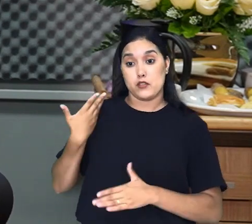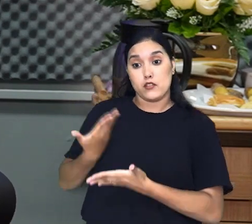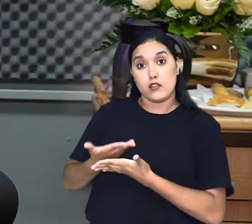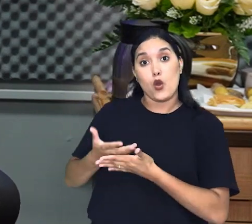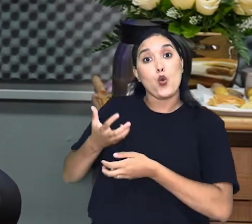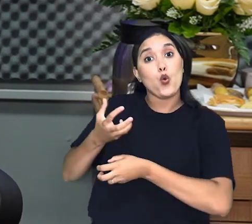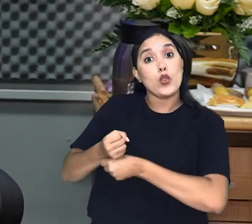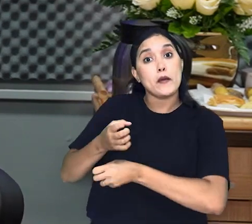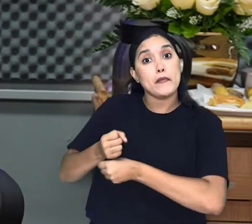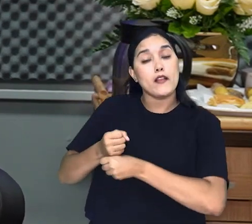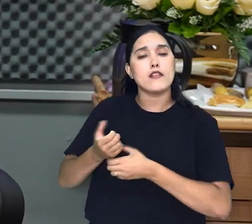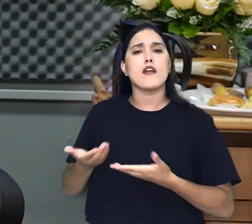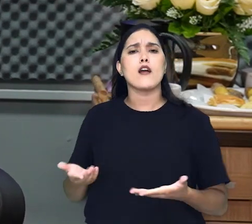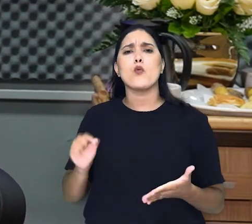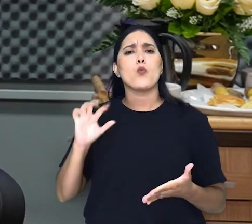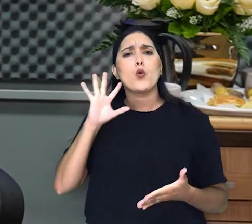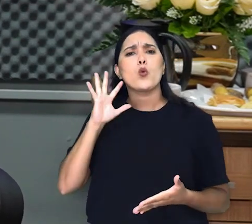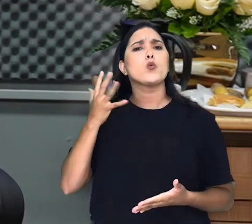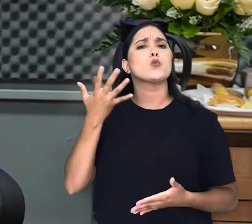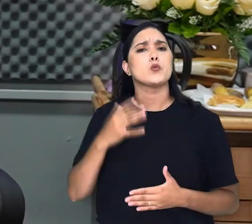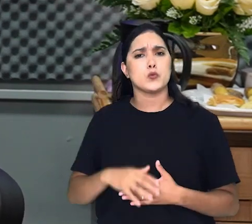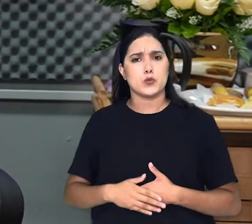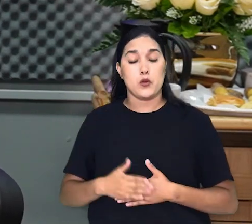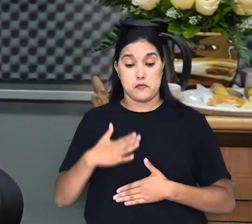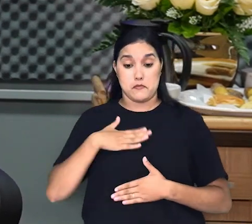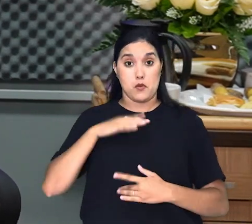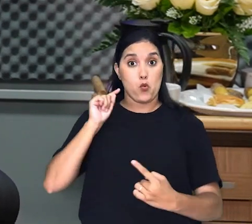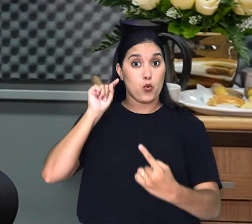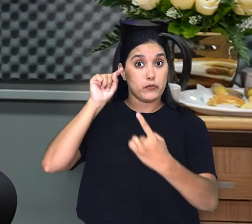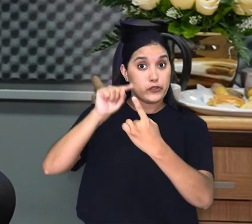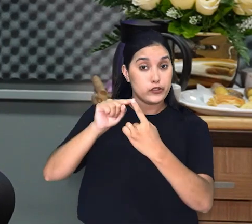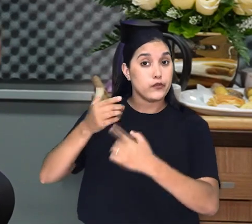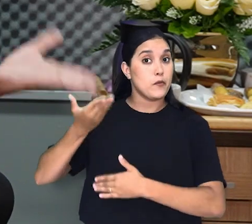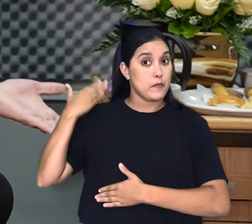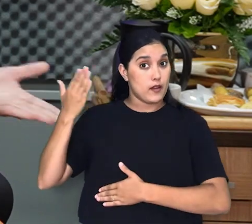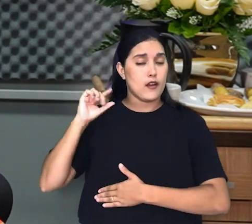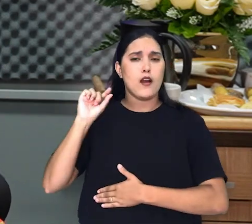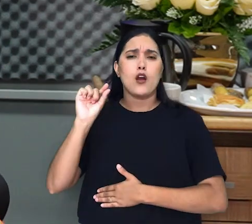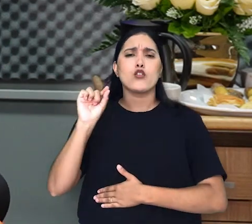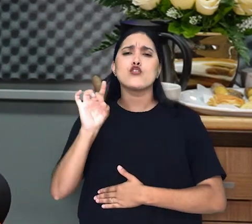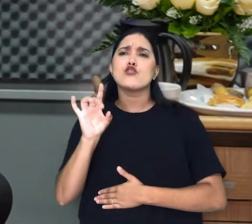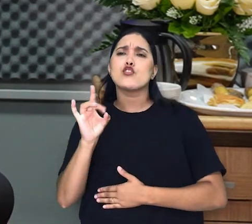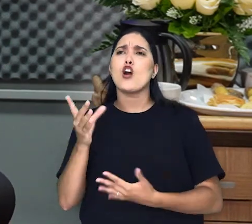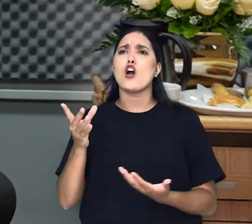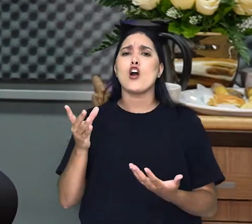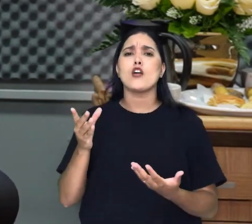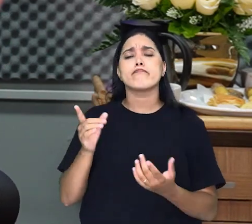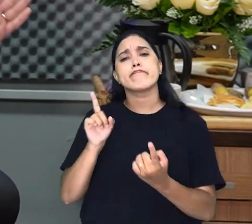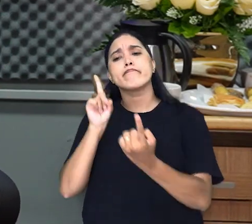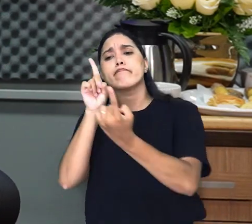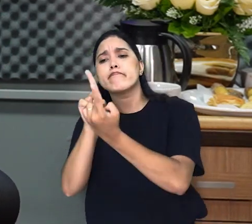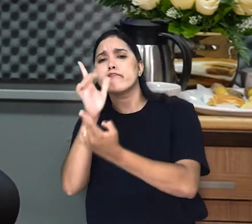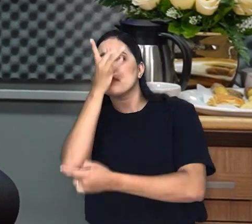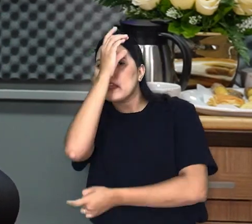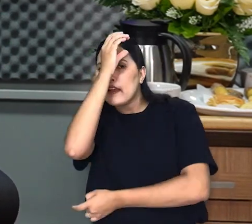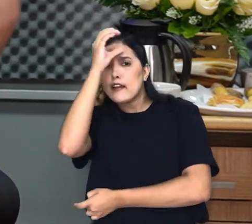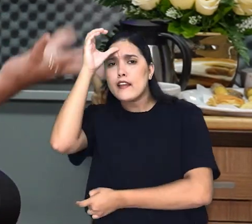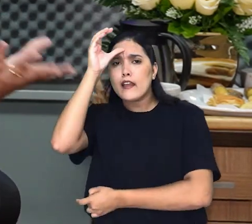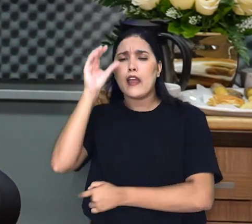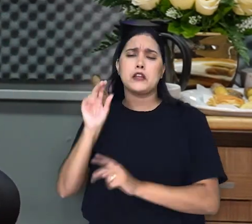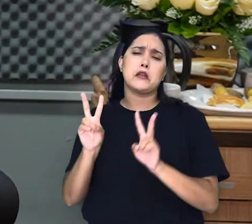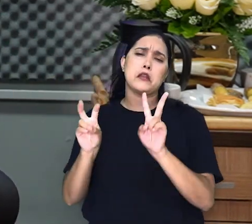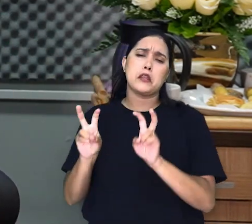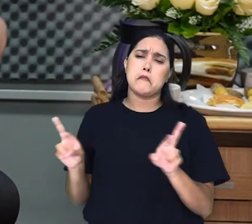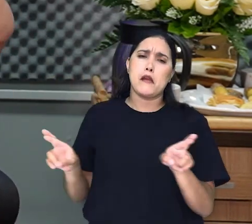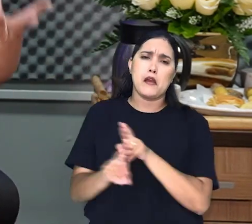atendimento ao cliente, né, tudo relacionado ao curso. E aí eu falei, não, quero além daqui o que eu vou precisar quando eu me